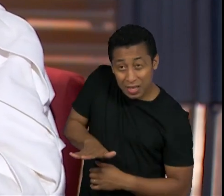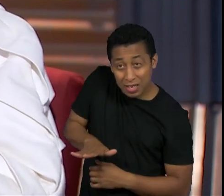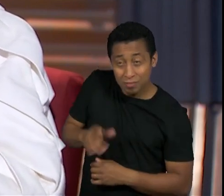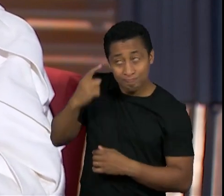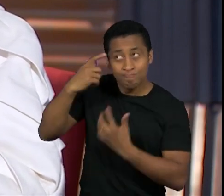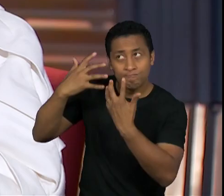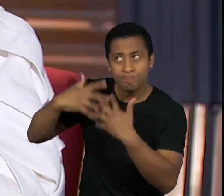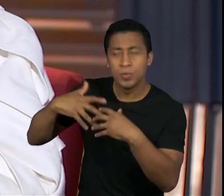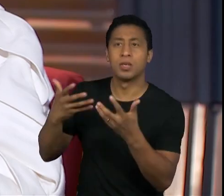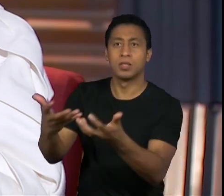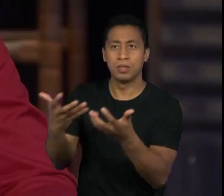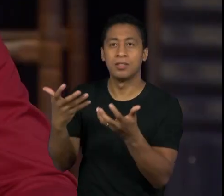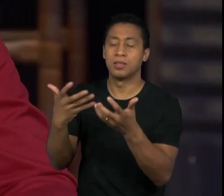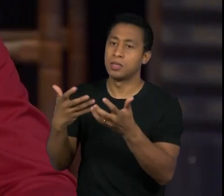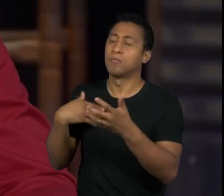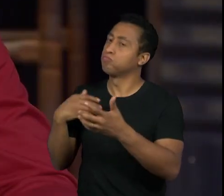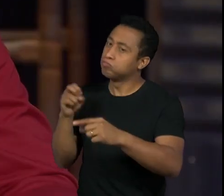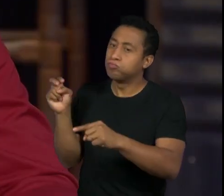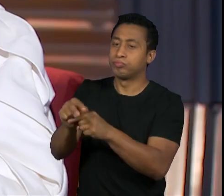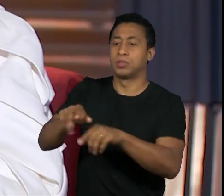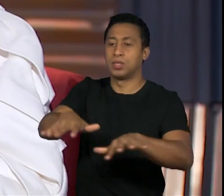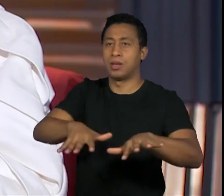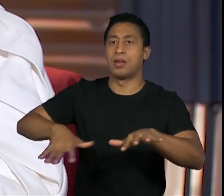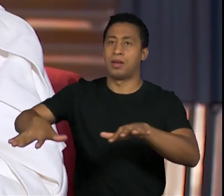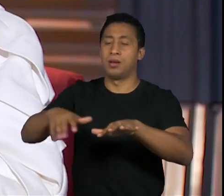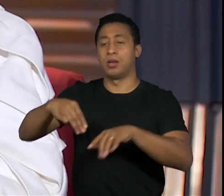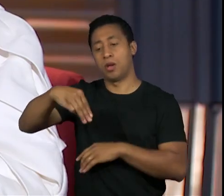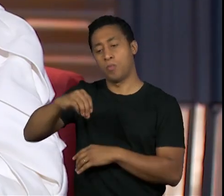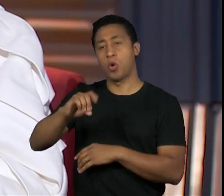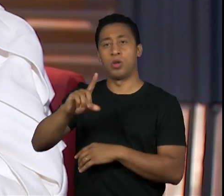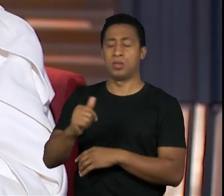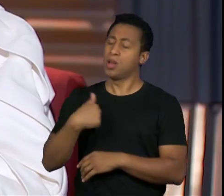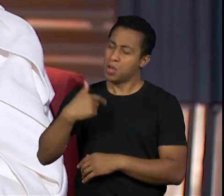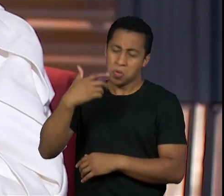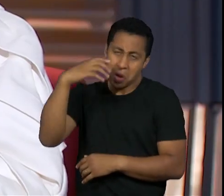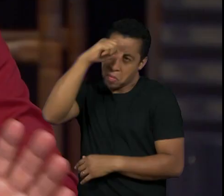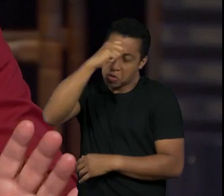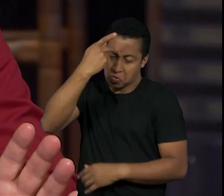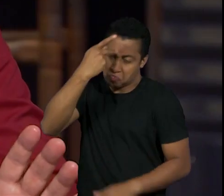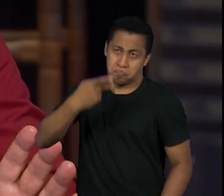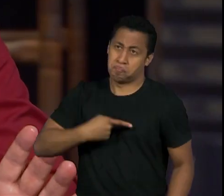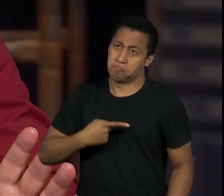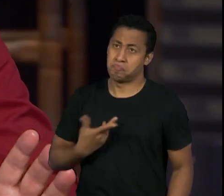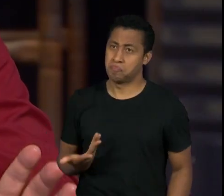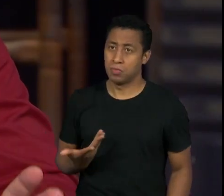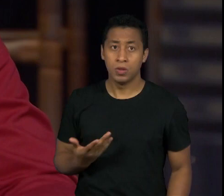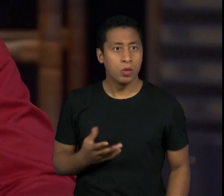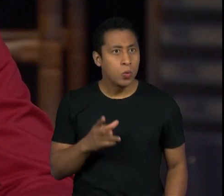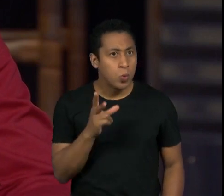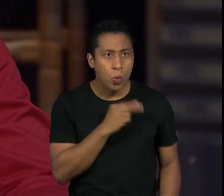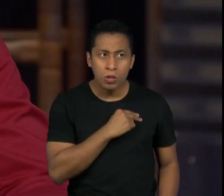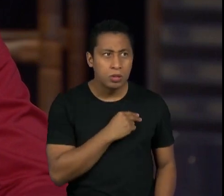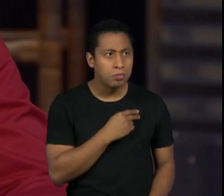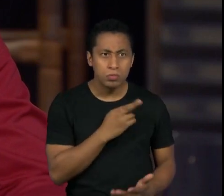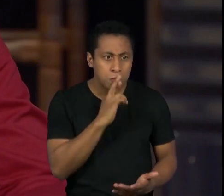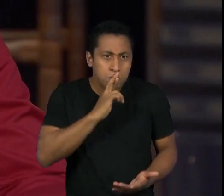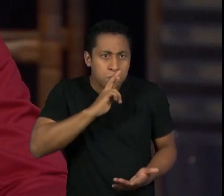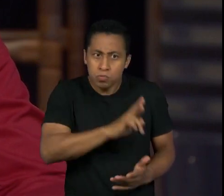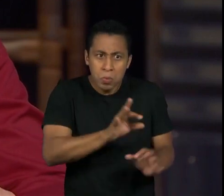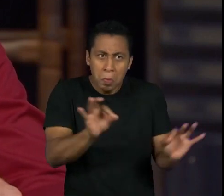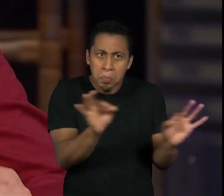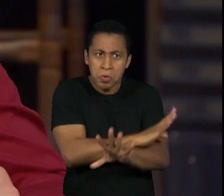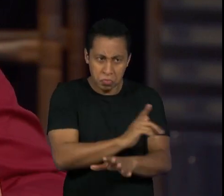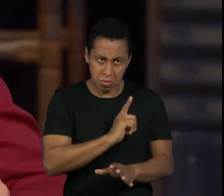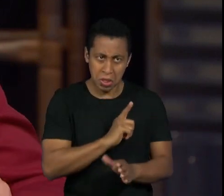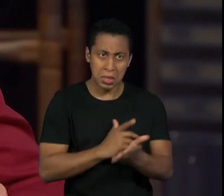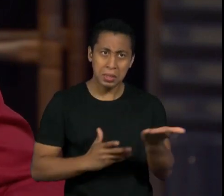que não fosse essa. Caramba. Tanto que eu sou autodidata na moda. Sim. Na ponta da língua essa resposta, né? Como é